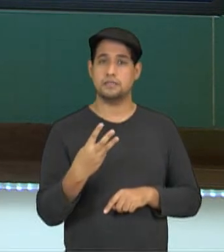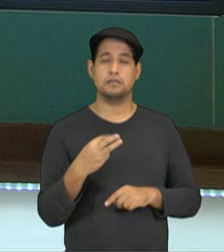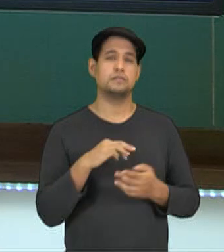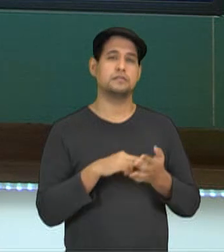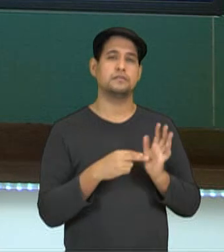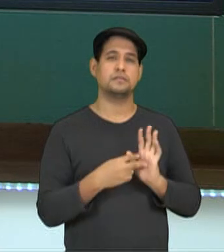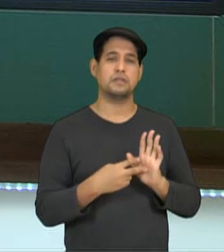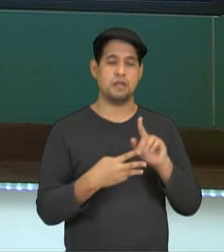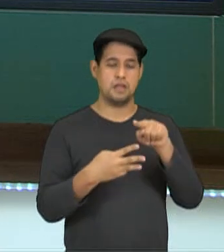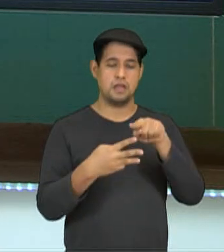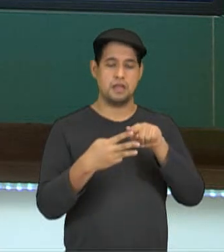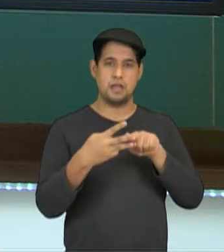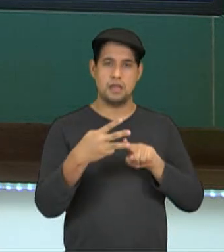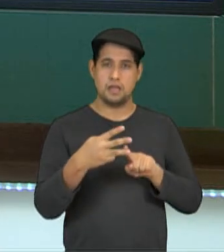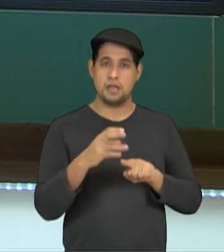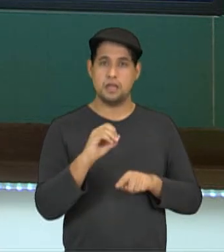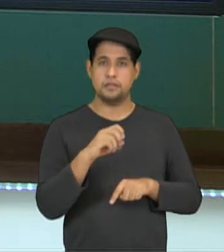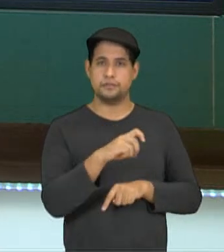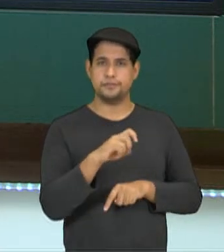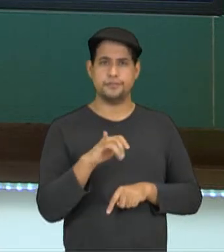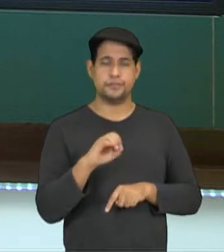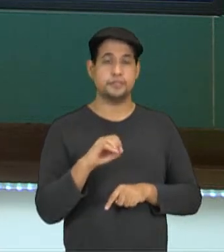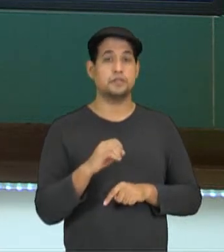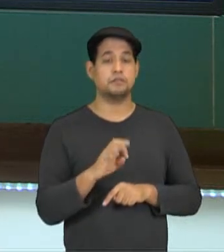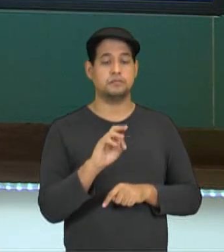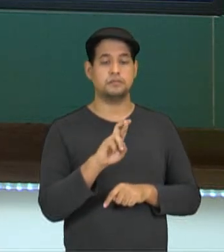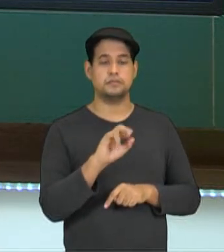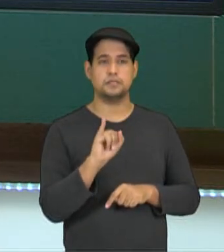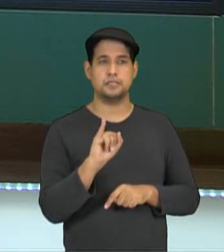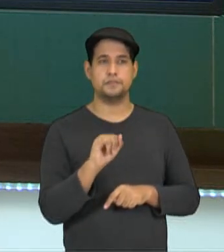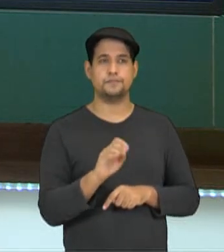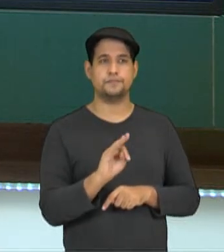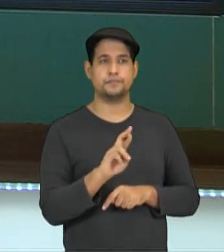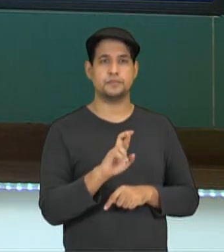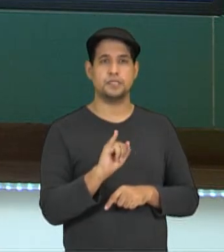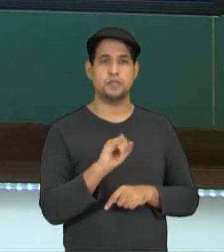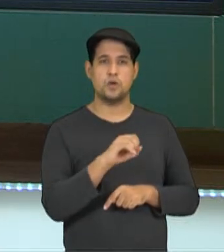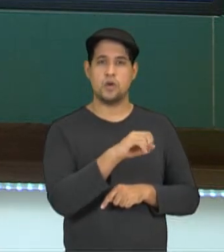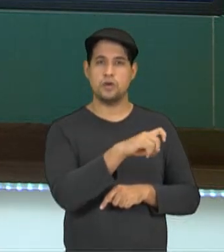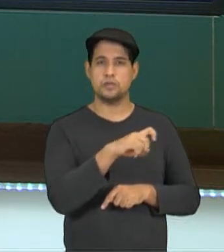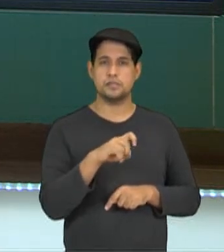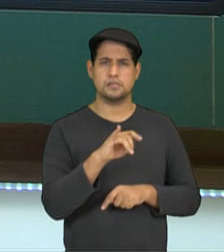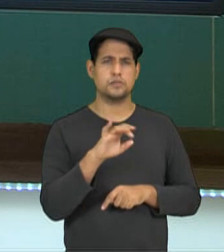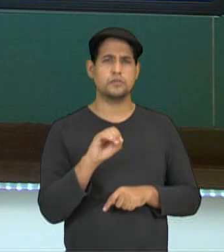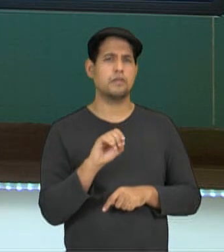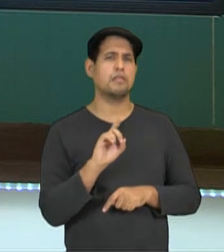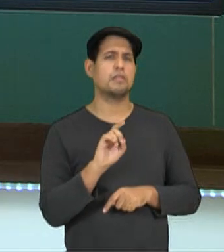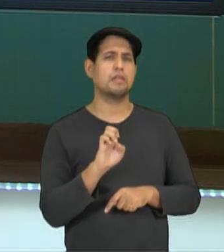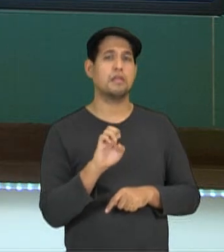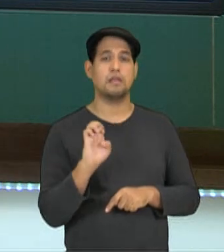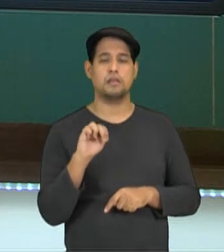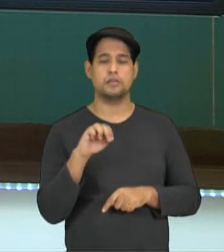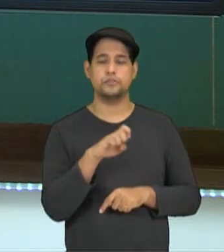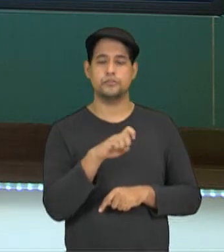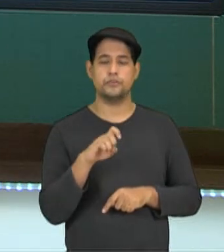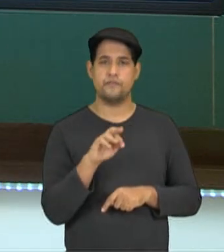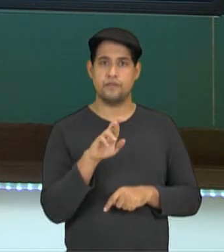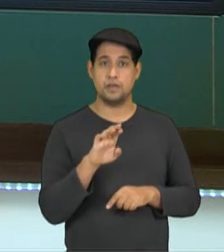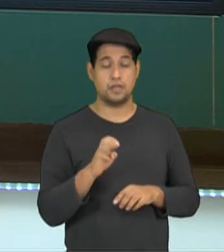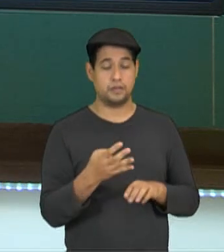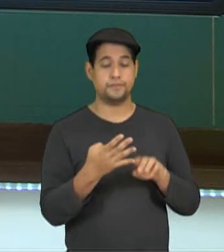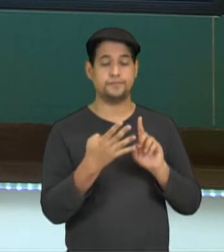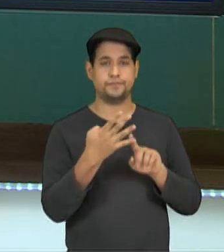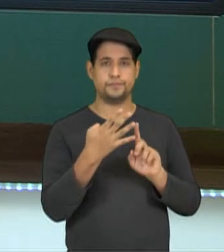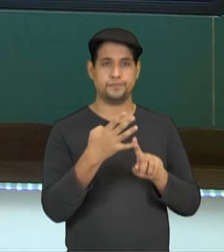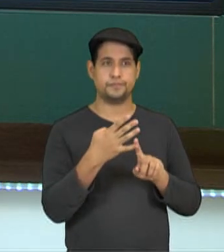3 oxigênios. Então, o prefixo é tri, por isso que ele fica trióxido de enxofre. E o quarto exemplo,